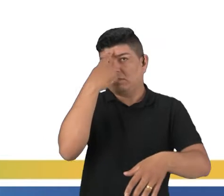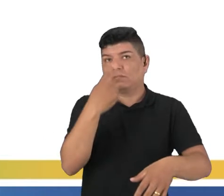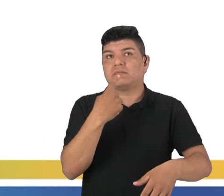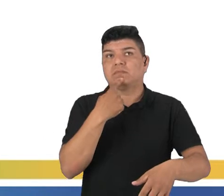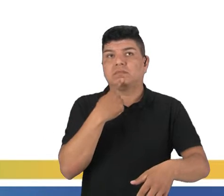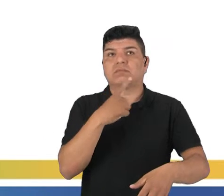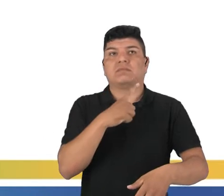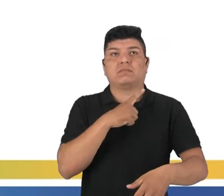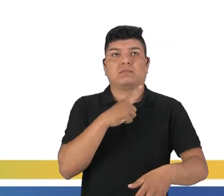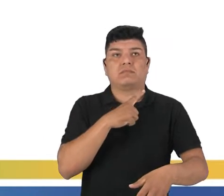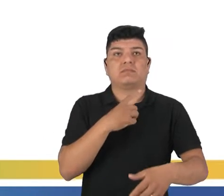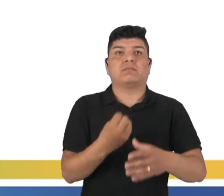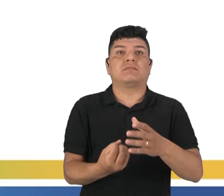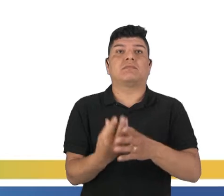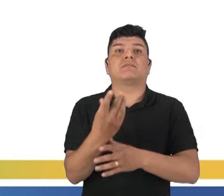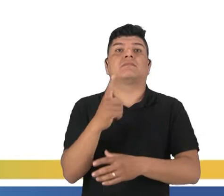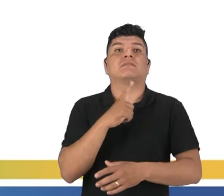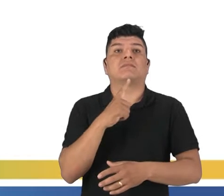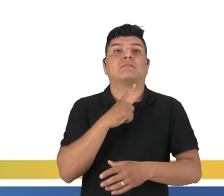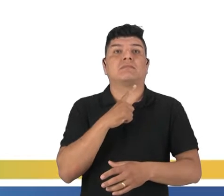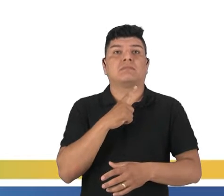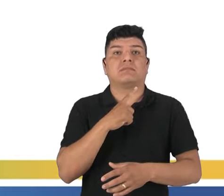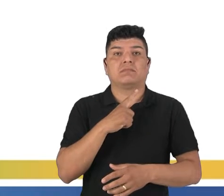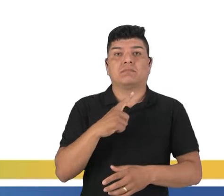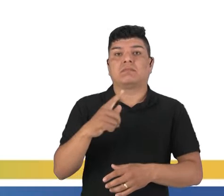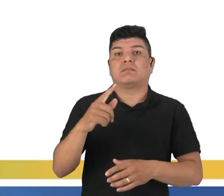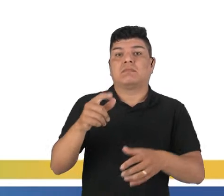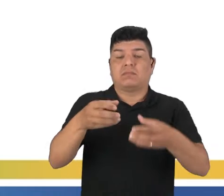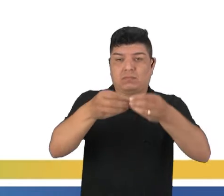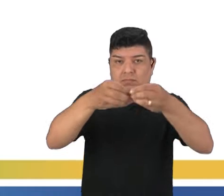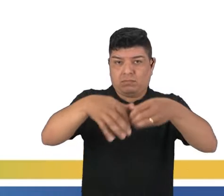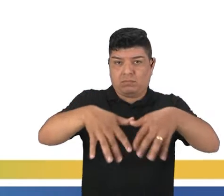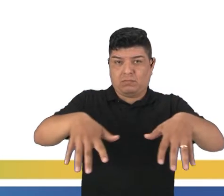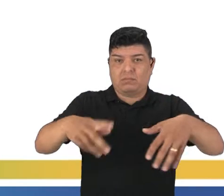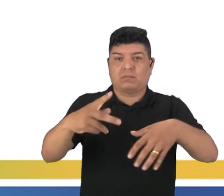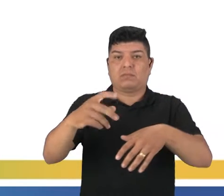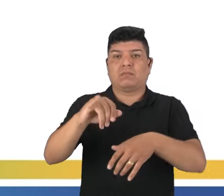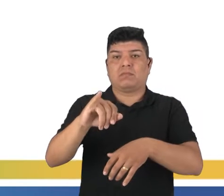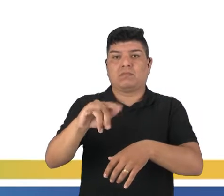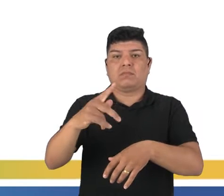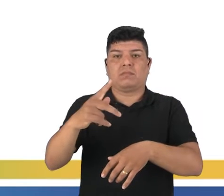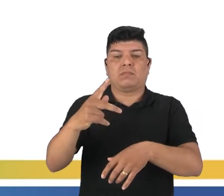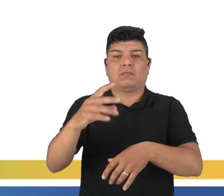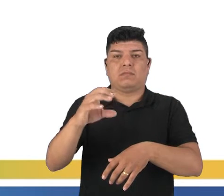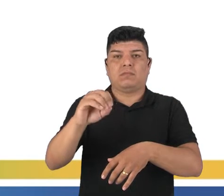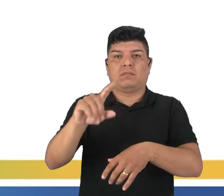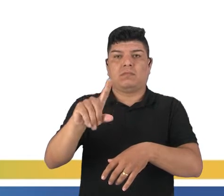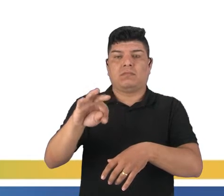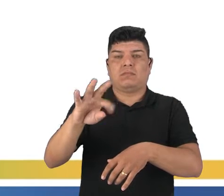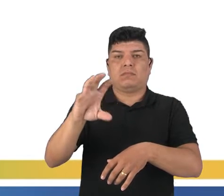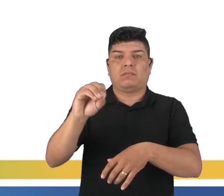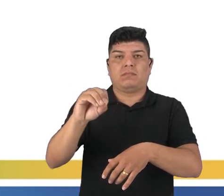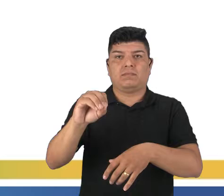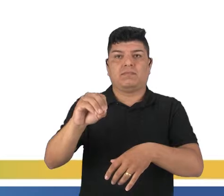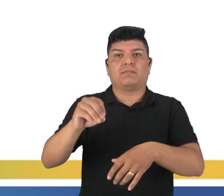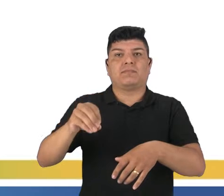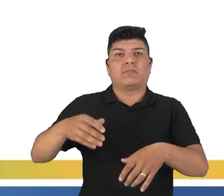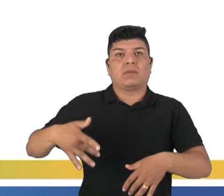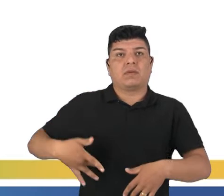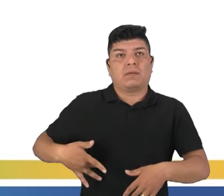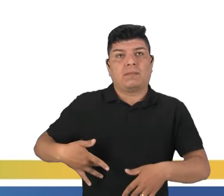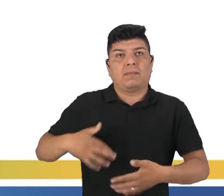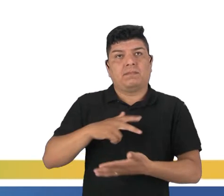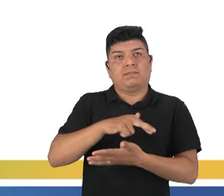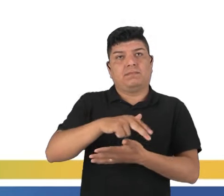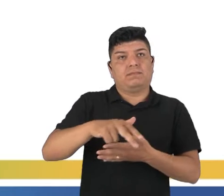o sistema endócrino ele é formado pela glândula pineal, o hipotálamo, a hipófise, o pâncreas,